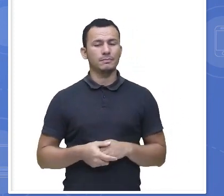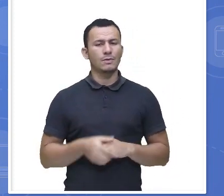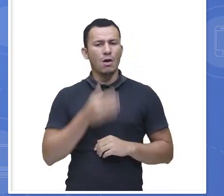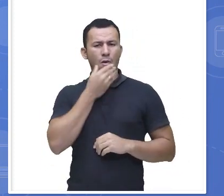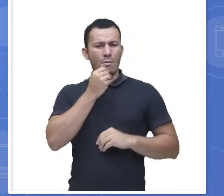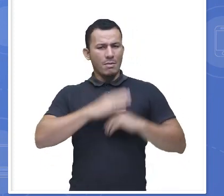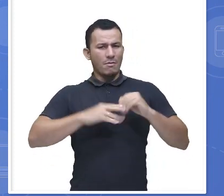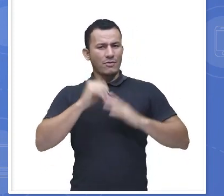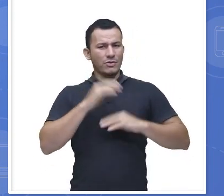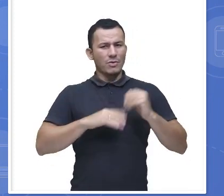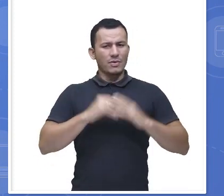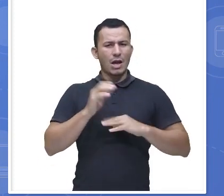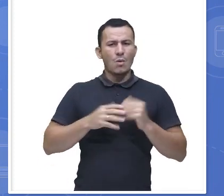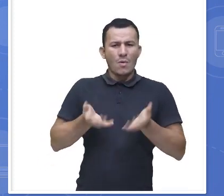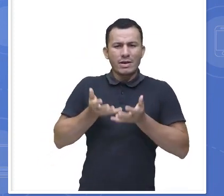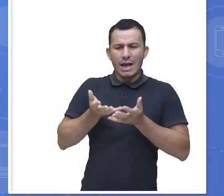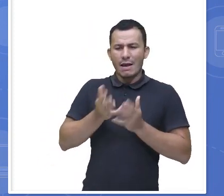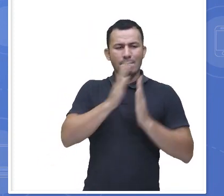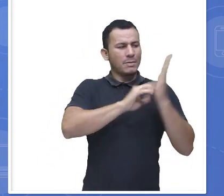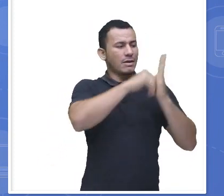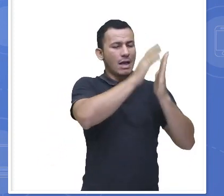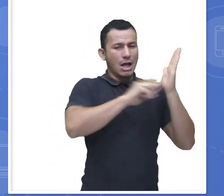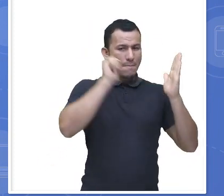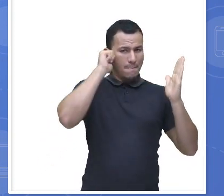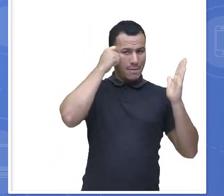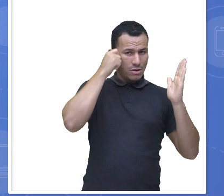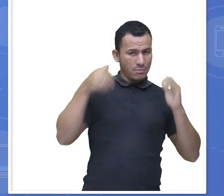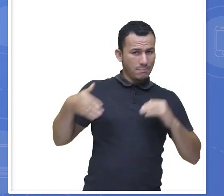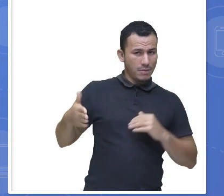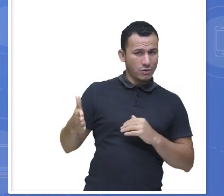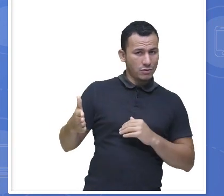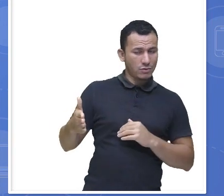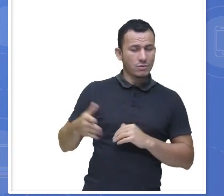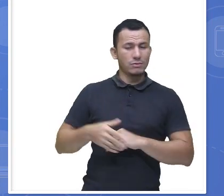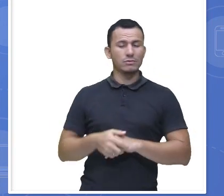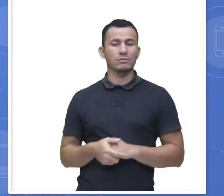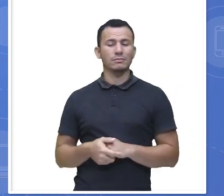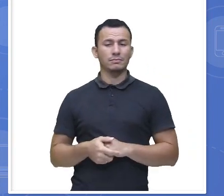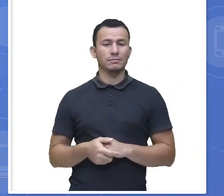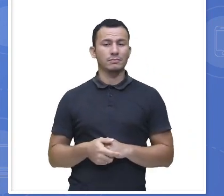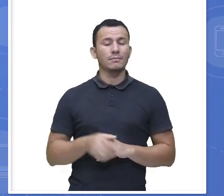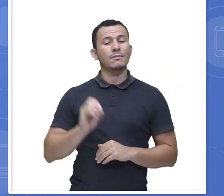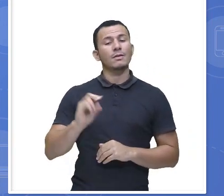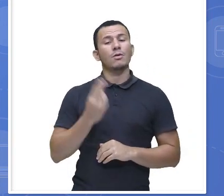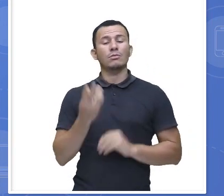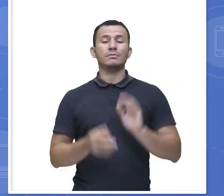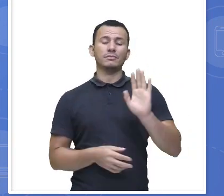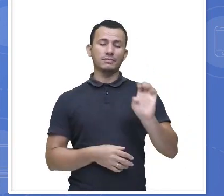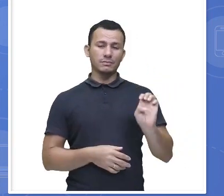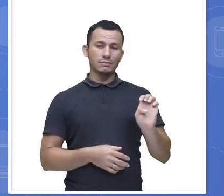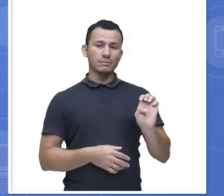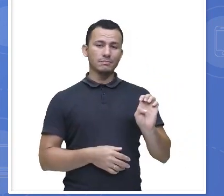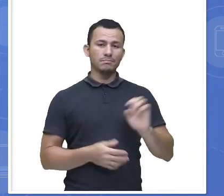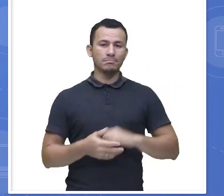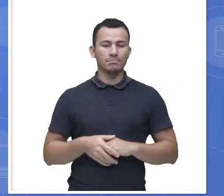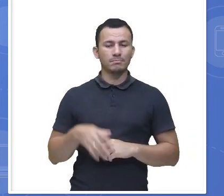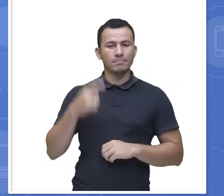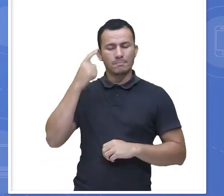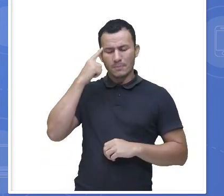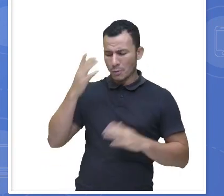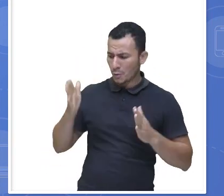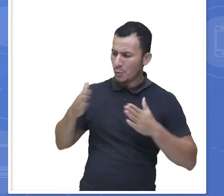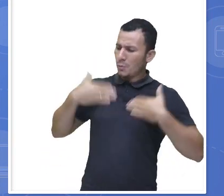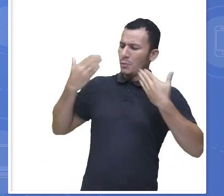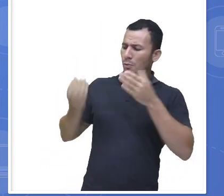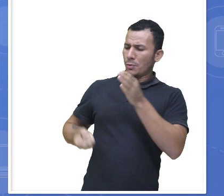querer pintar um peixe encarnado de seu aquário. Ou letra E, o surgimento inesperado